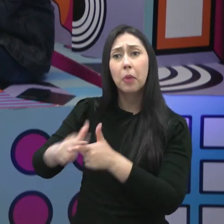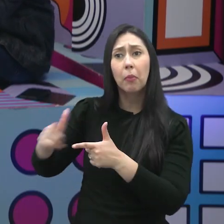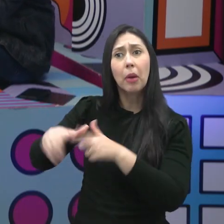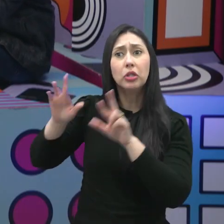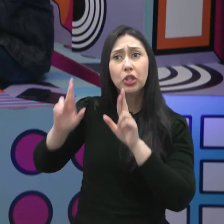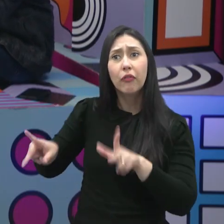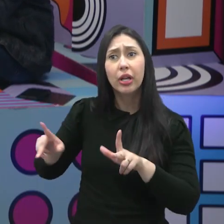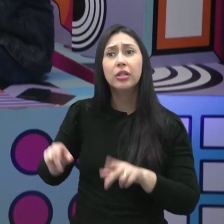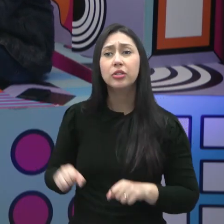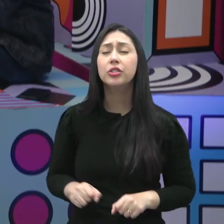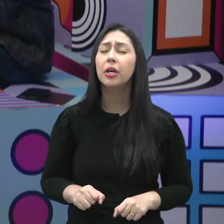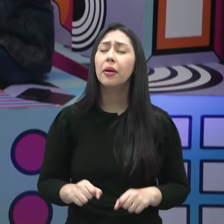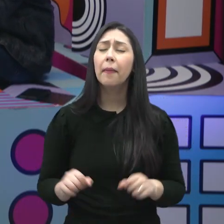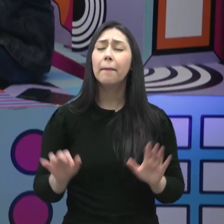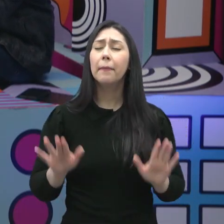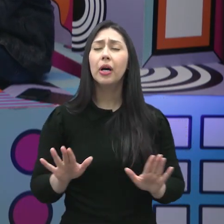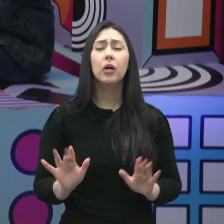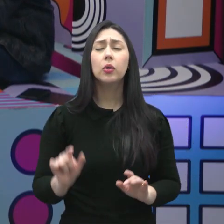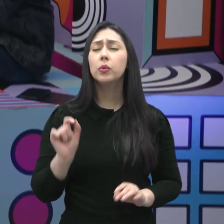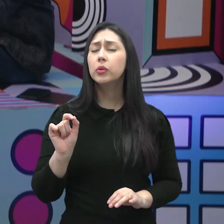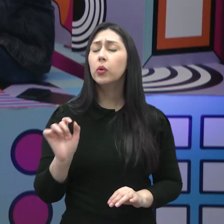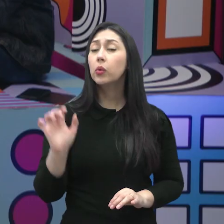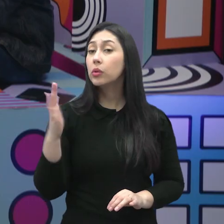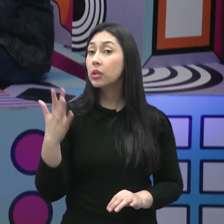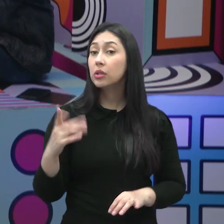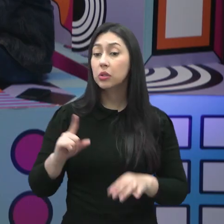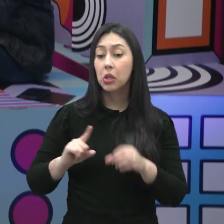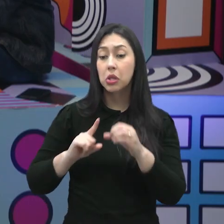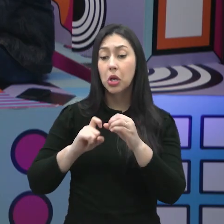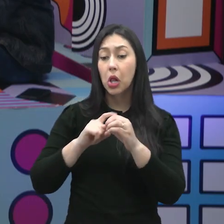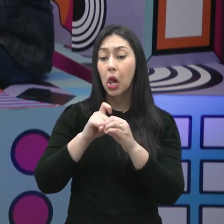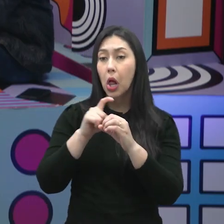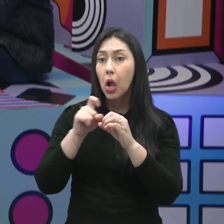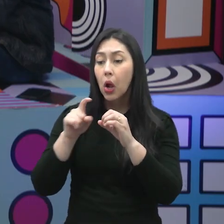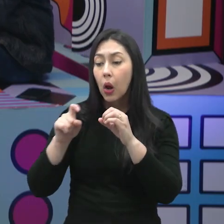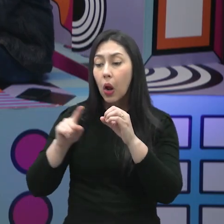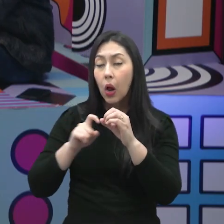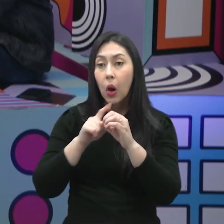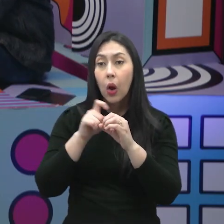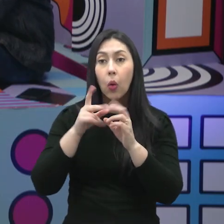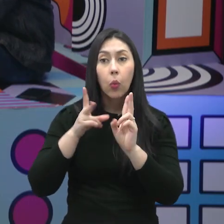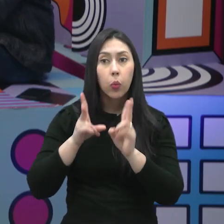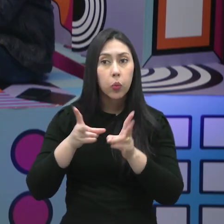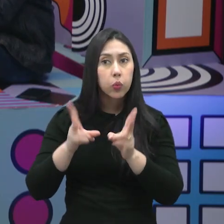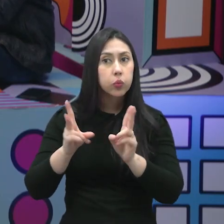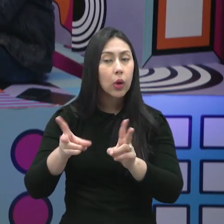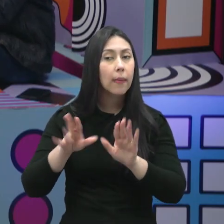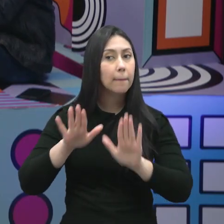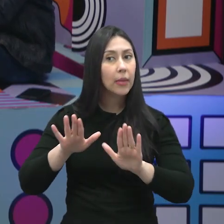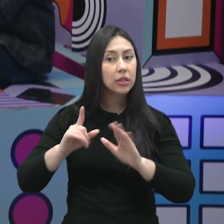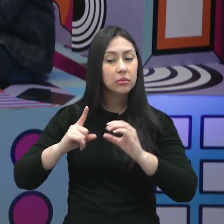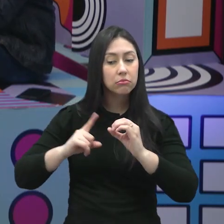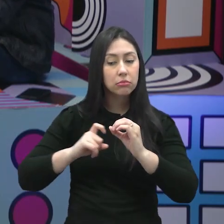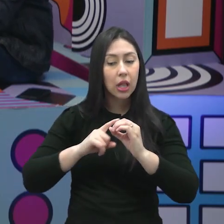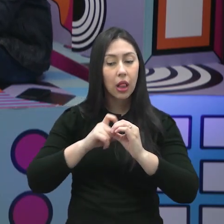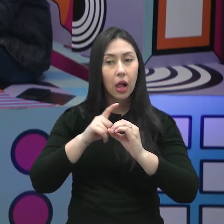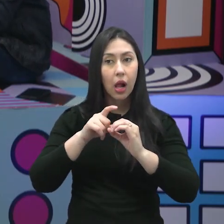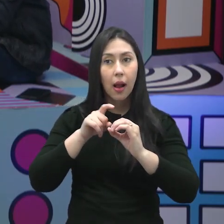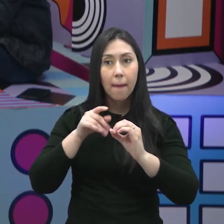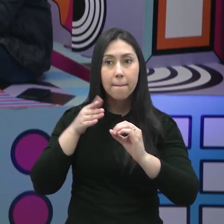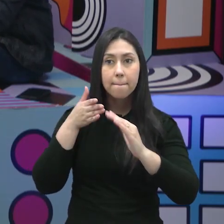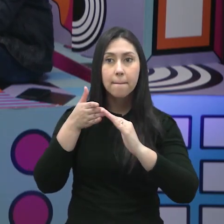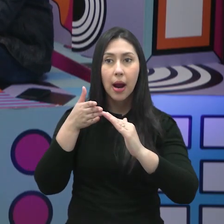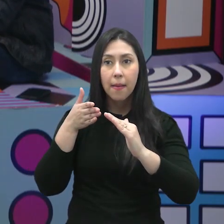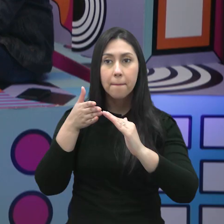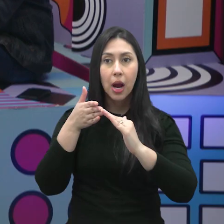fator. E o que acontece? Porque você disse, a produção de espermatozoide vai continuar. E aí esse espermatozoide não vai